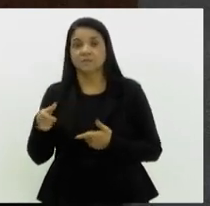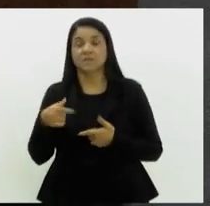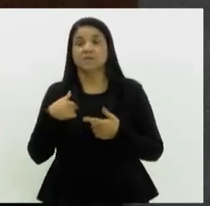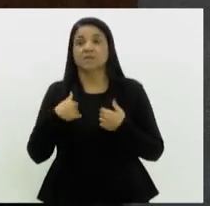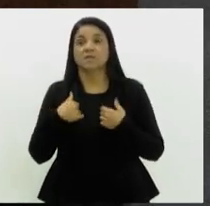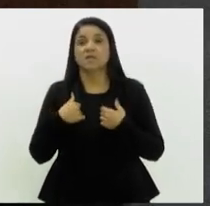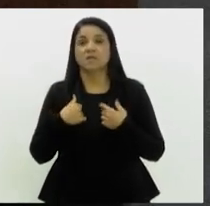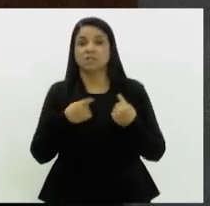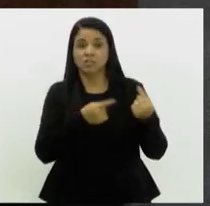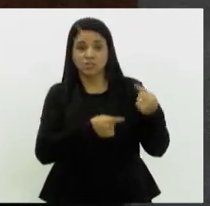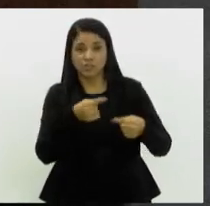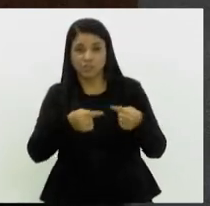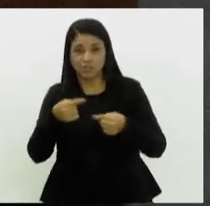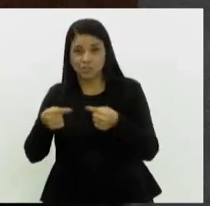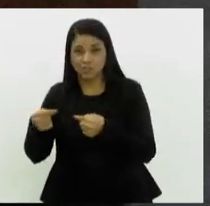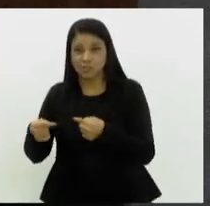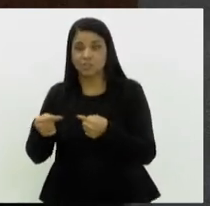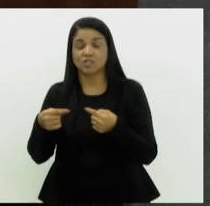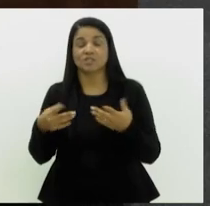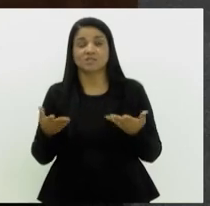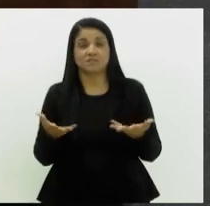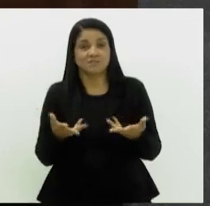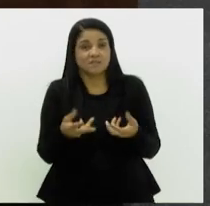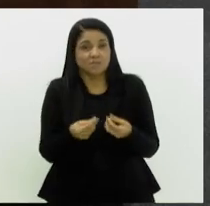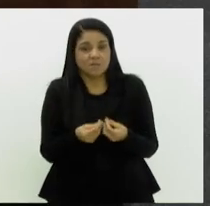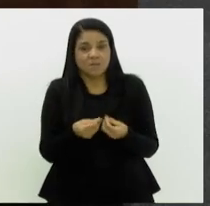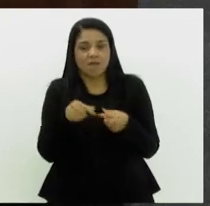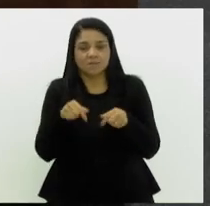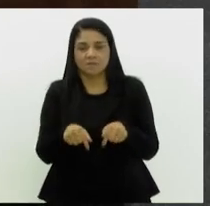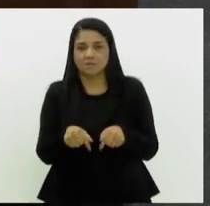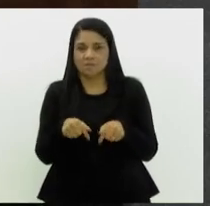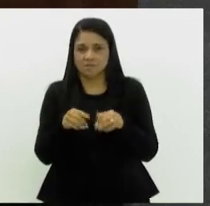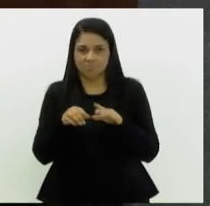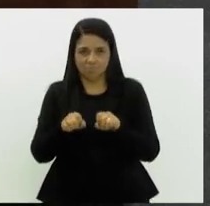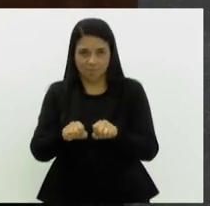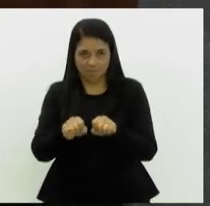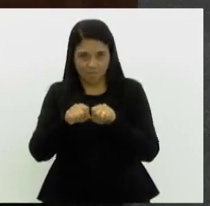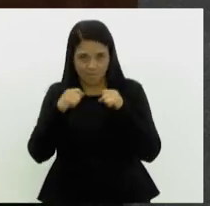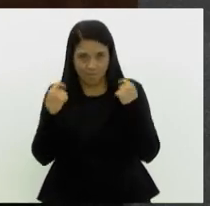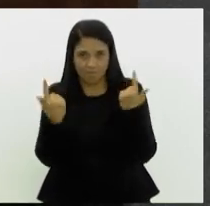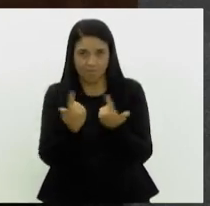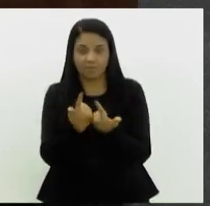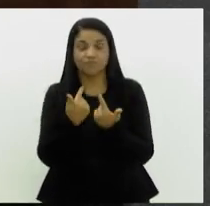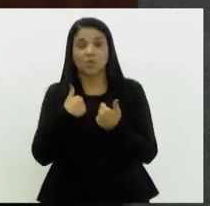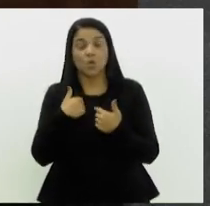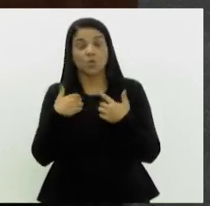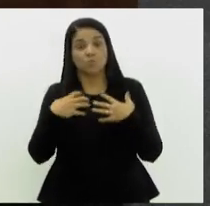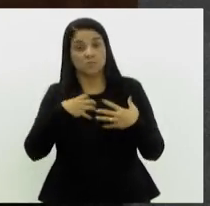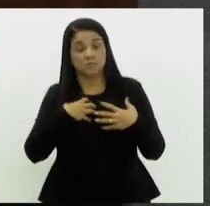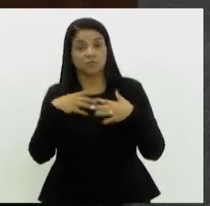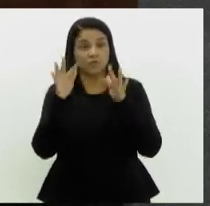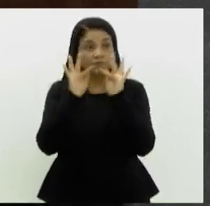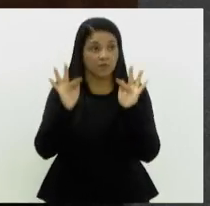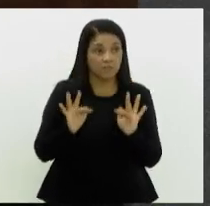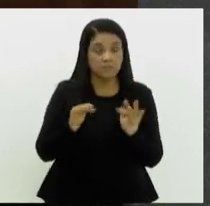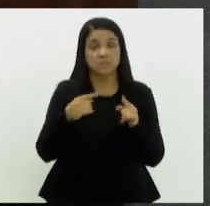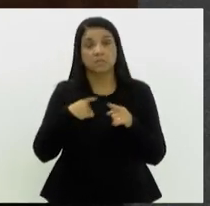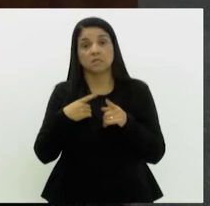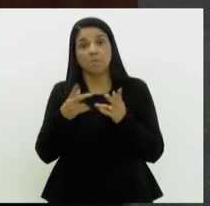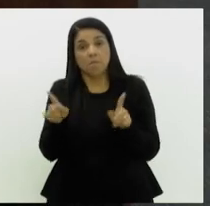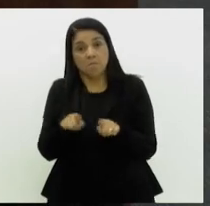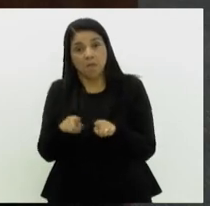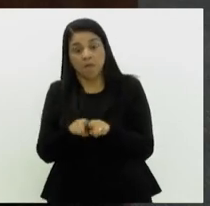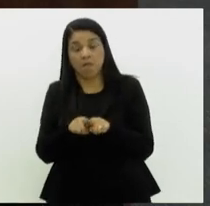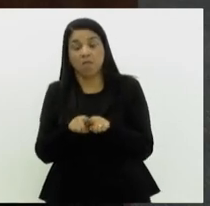essa discussão e sensibilidade para essa casa, e eu fico ao mesmo tempo feliz, ao mesmo tempo perplexa, que isso ainda não é o direito